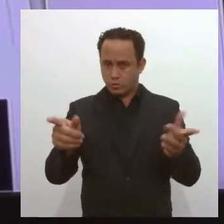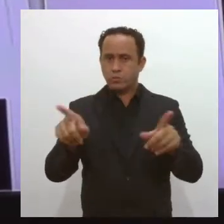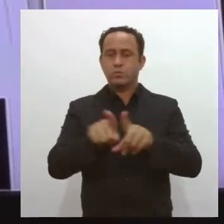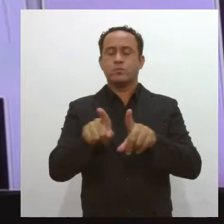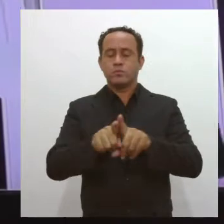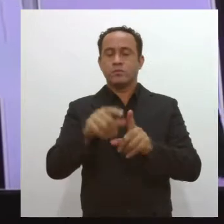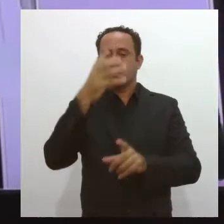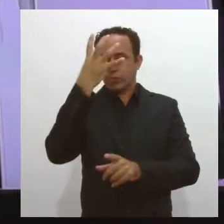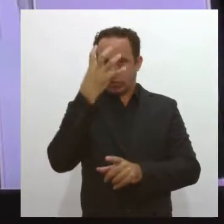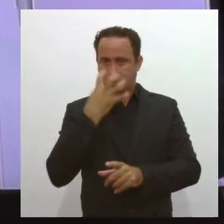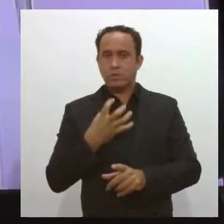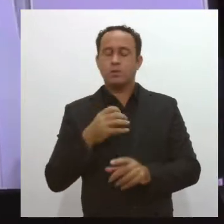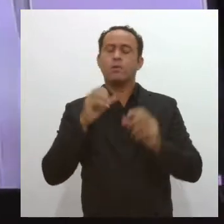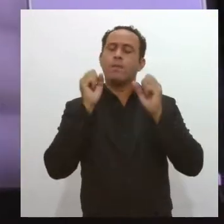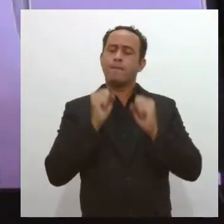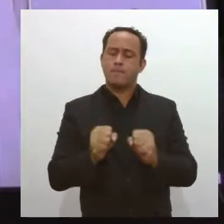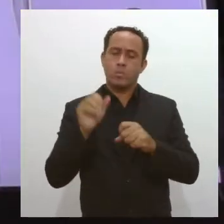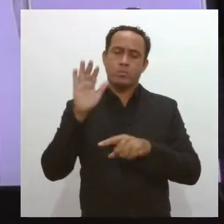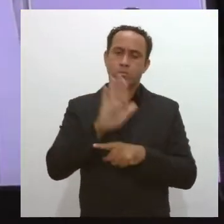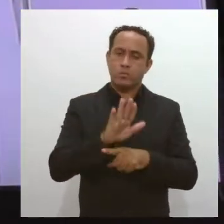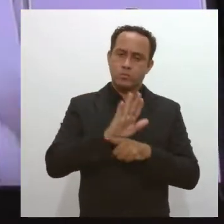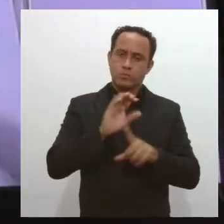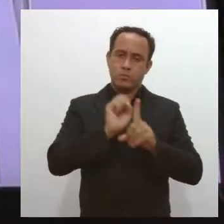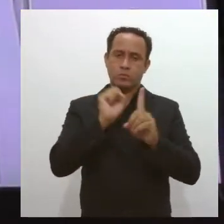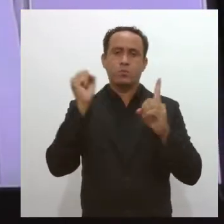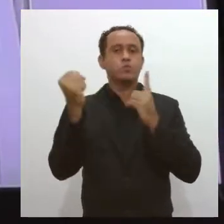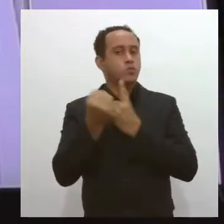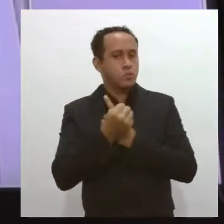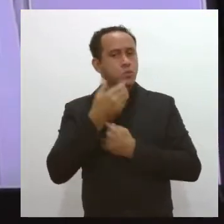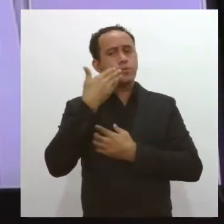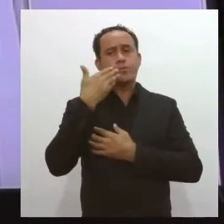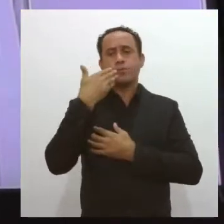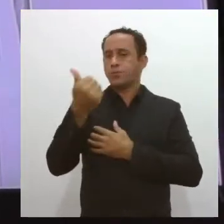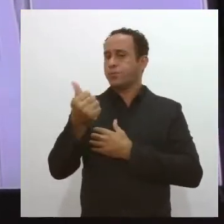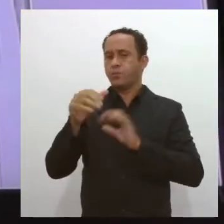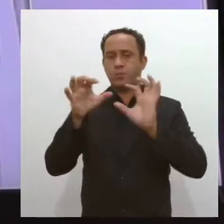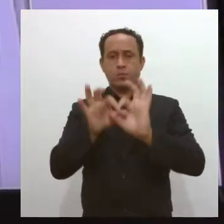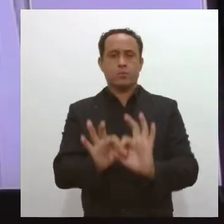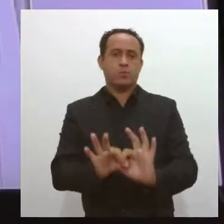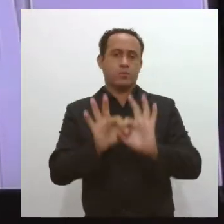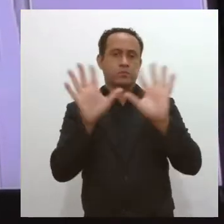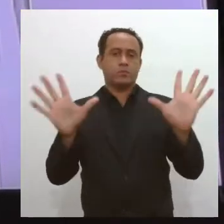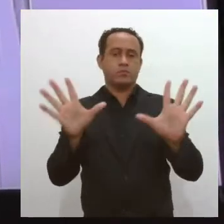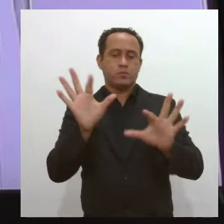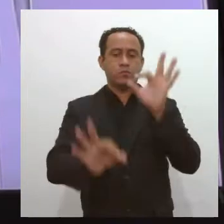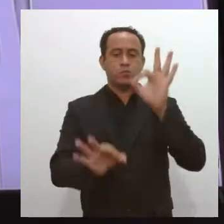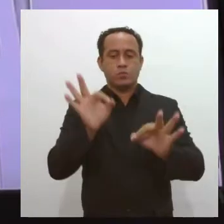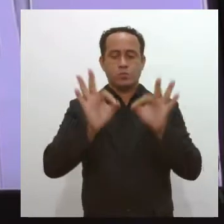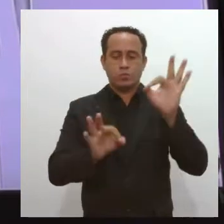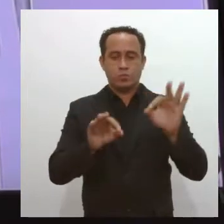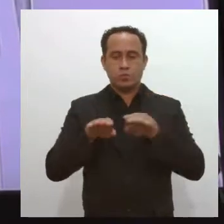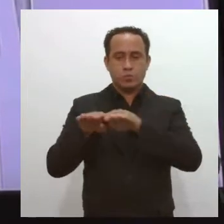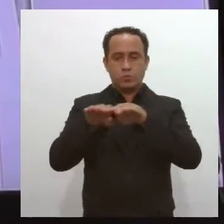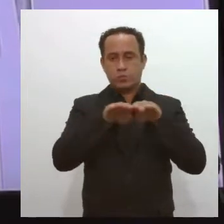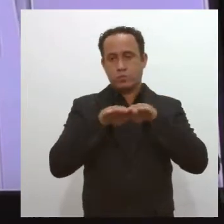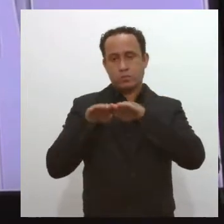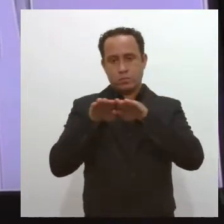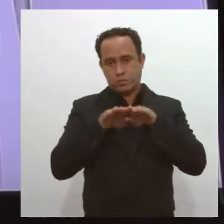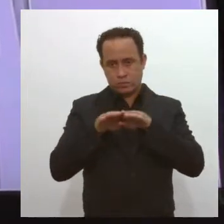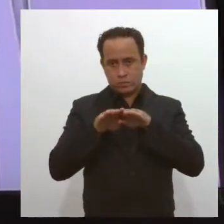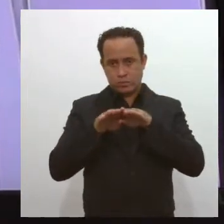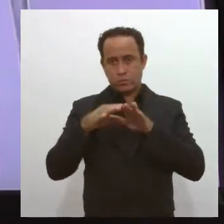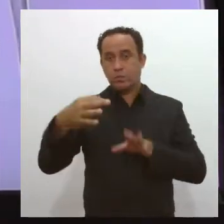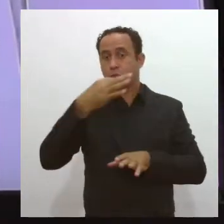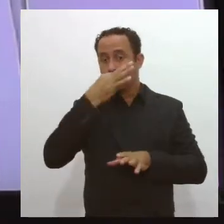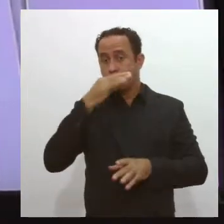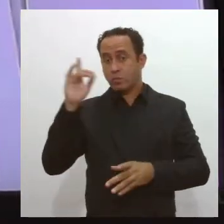séria tem poder de contribuir com a construção de uma sociedade mais livre, justa, fraterna e igual. Em seu